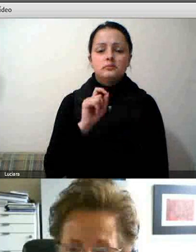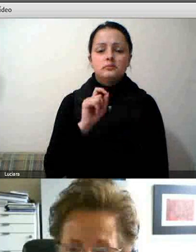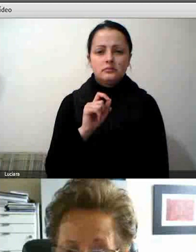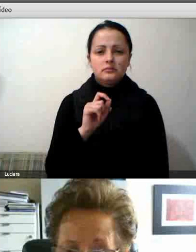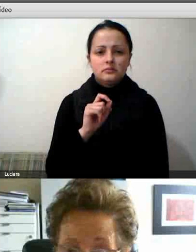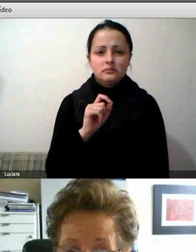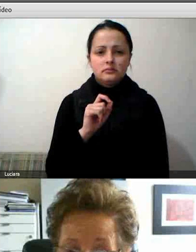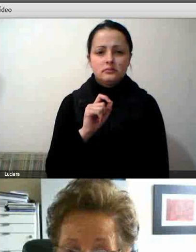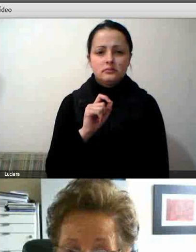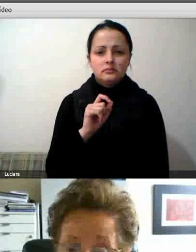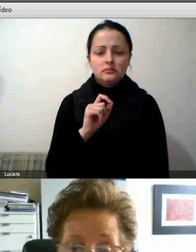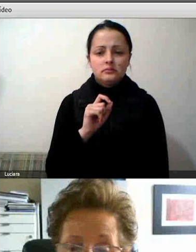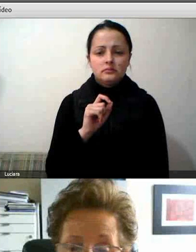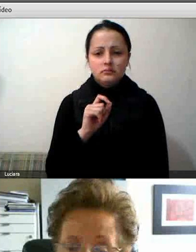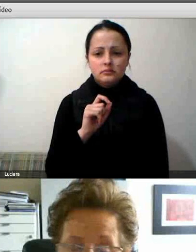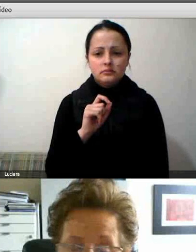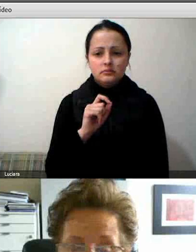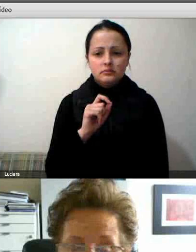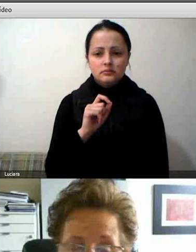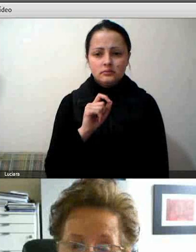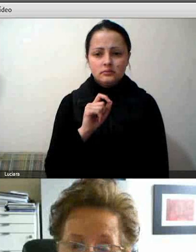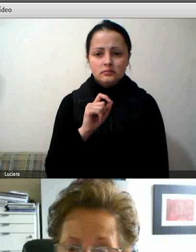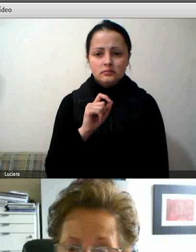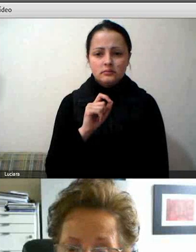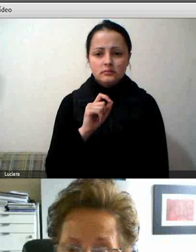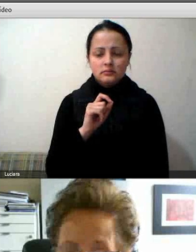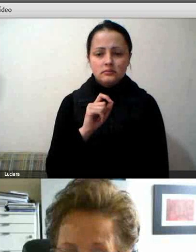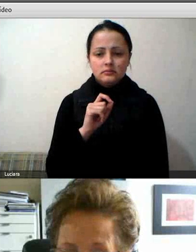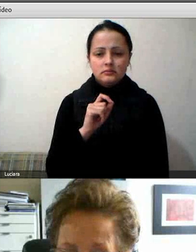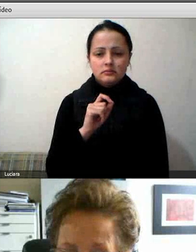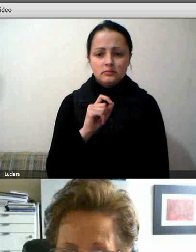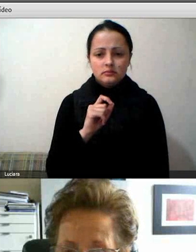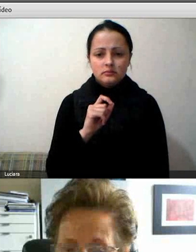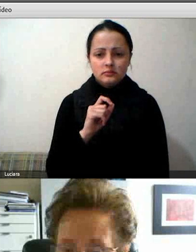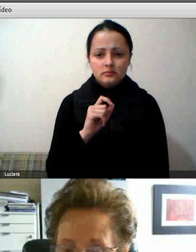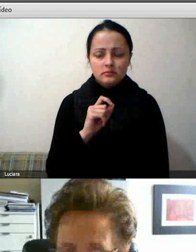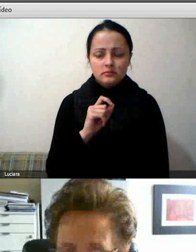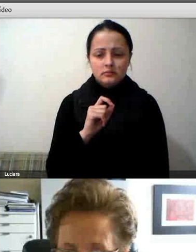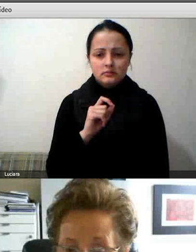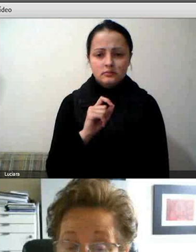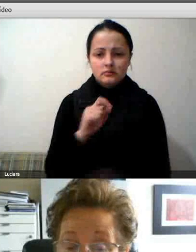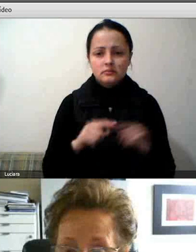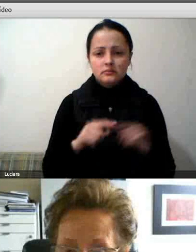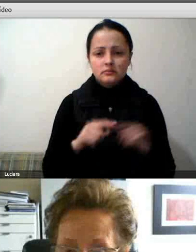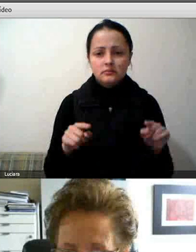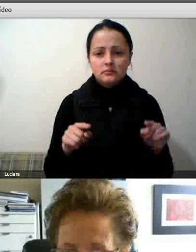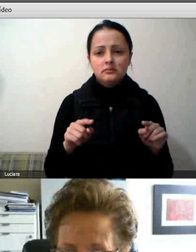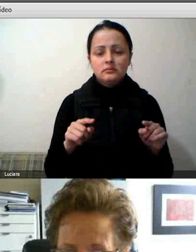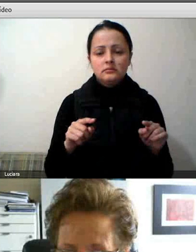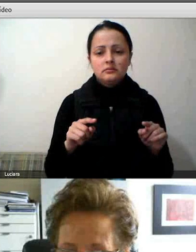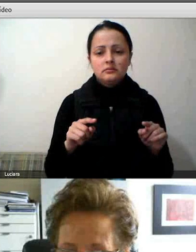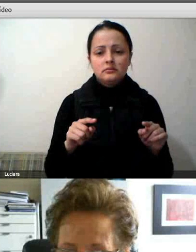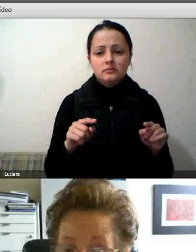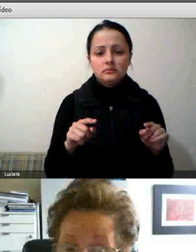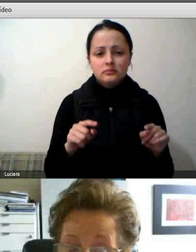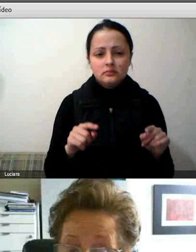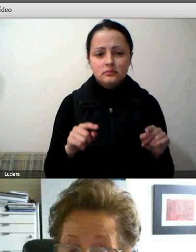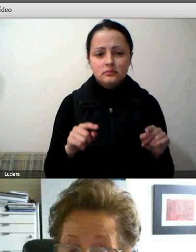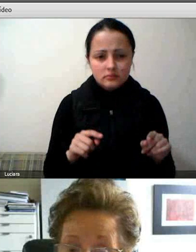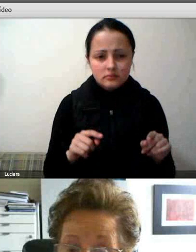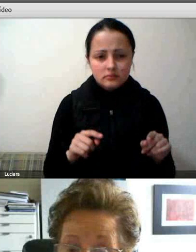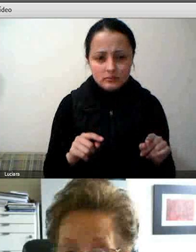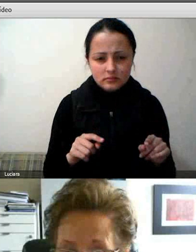raciocínios que os ligam levam a uma rede entre diferentes disciplinas, diferentes áreas do conhecimento. E aí o currículo